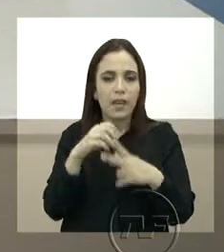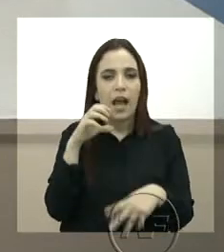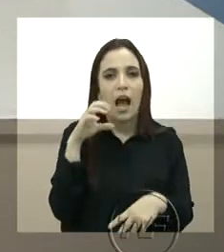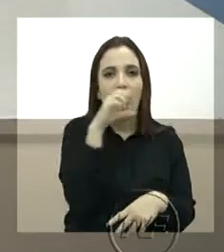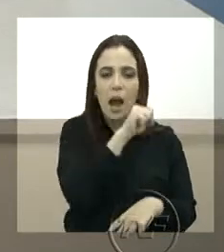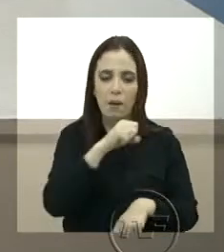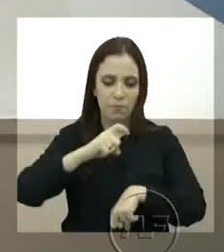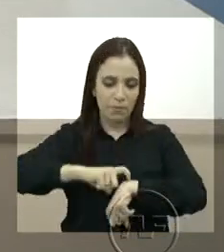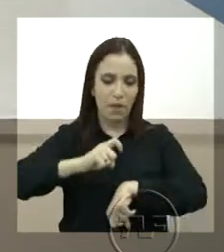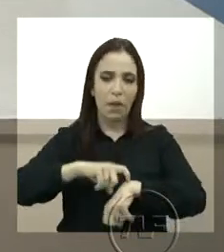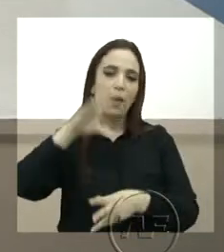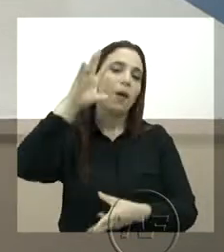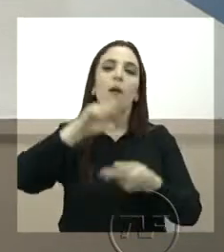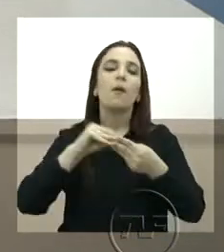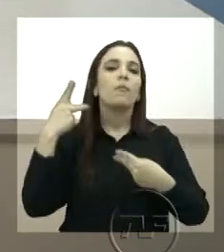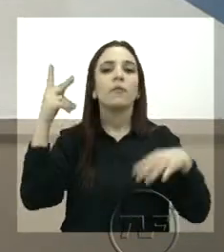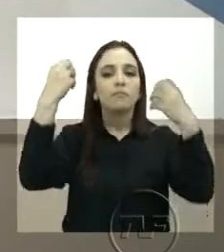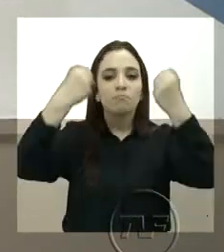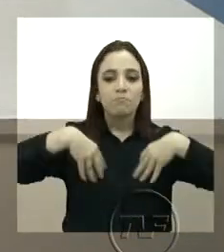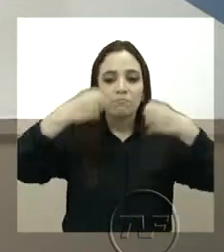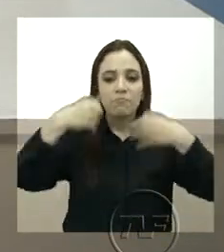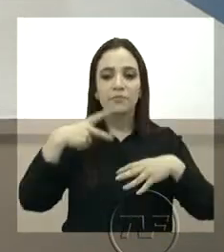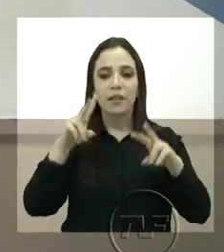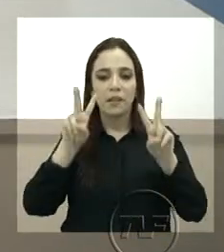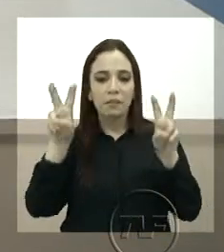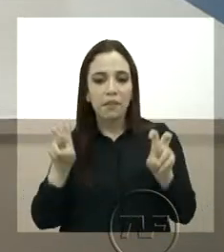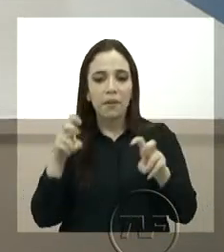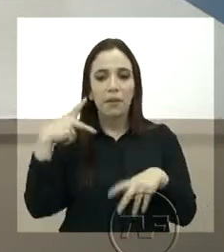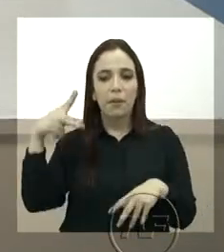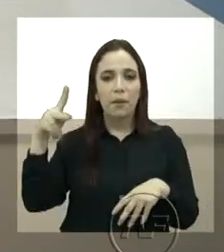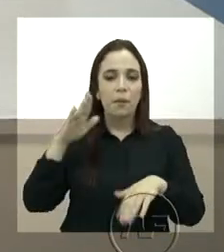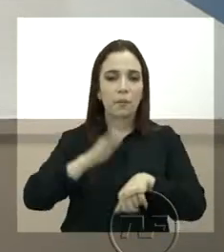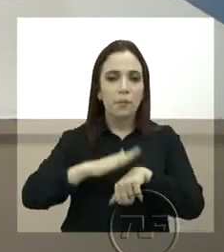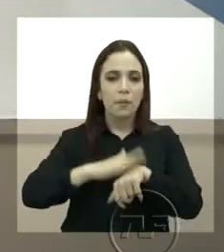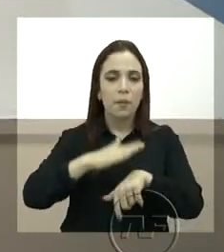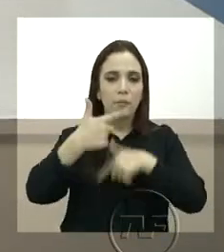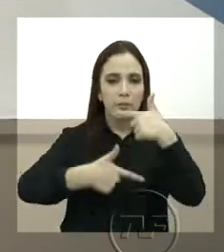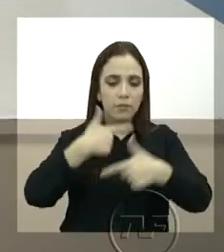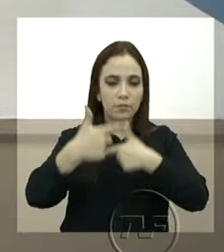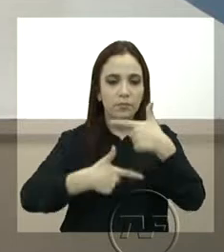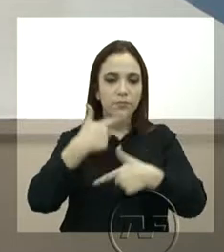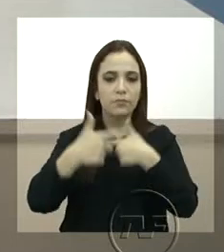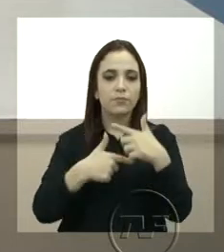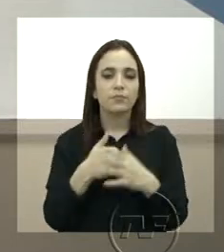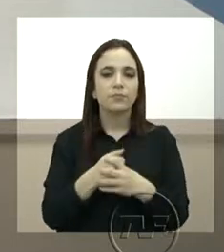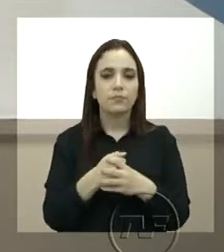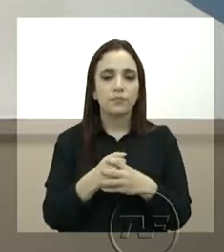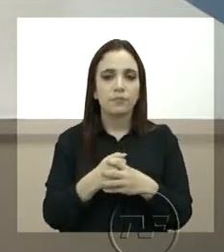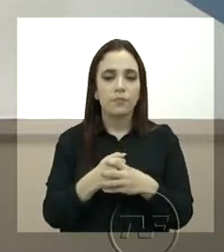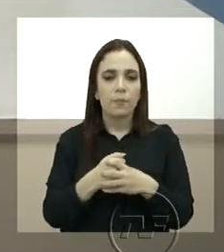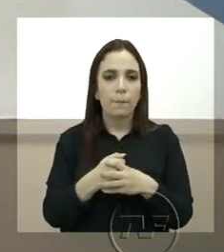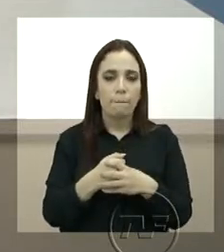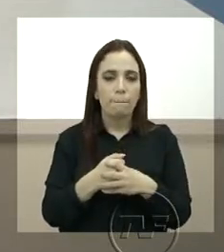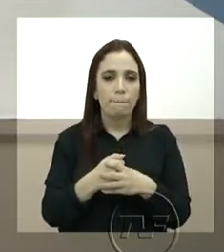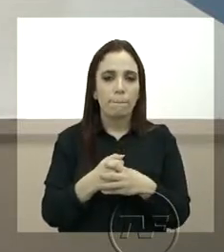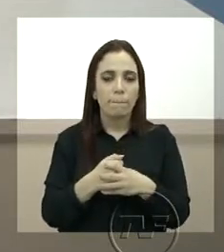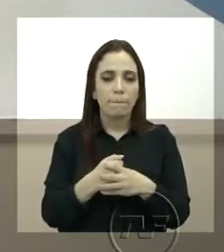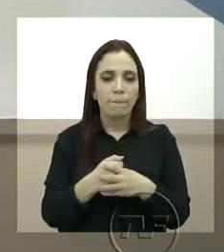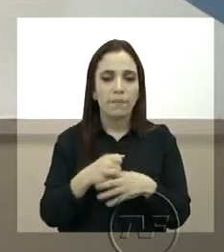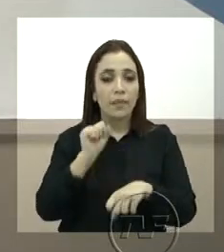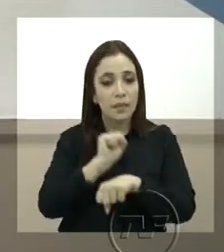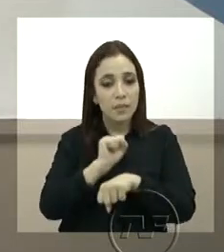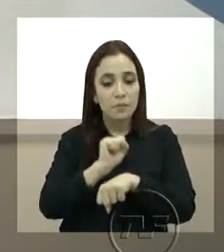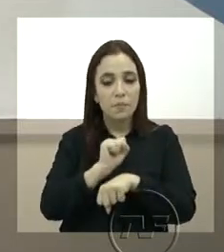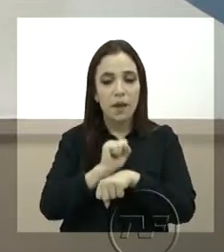rápido, o senhor discorreu sobre alguns temas dentro do seu mandato, inerentes ao seu mandato. E a gente espera